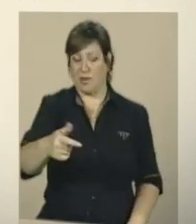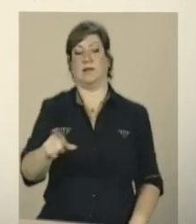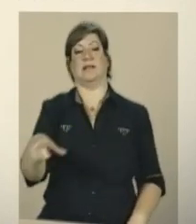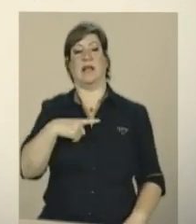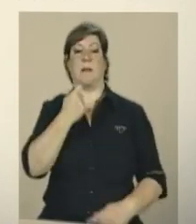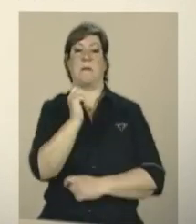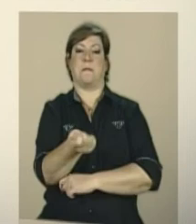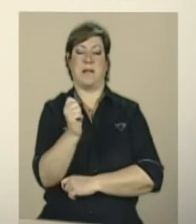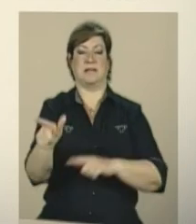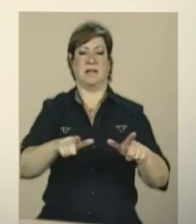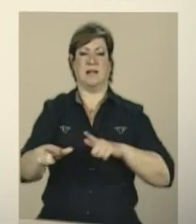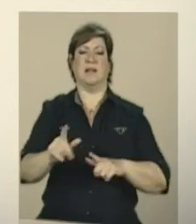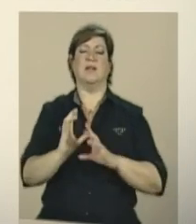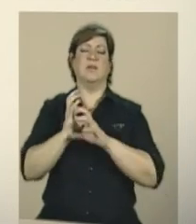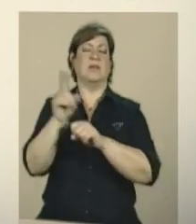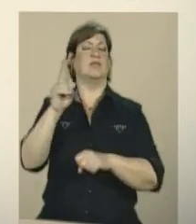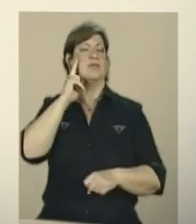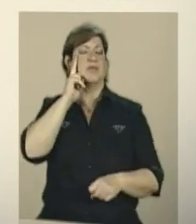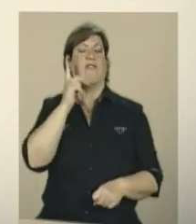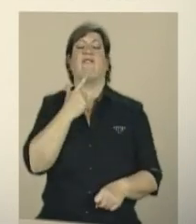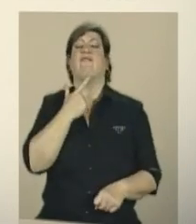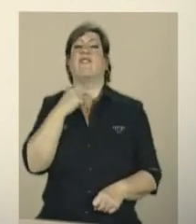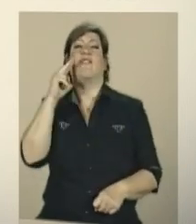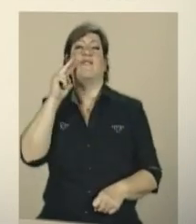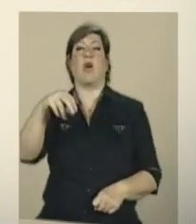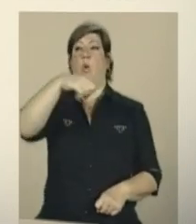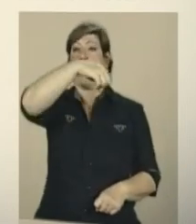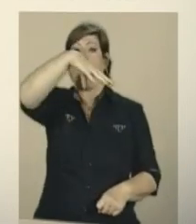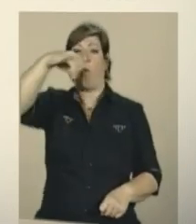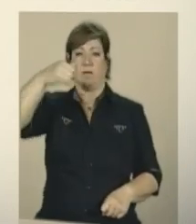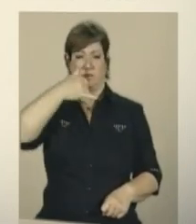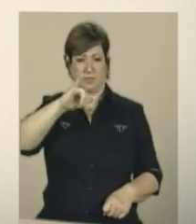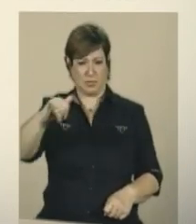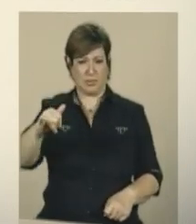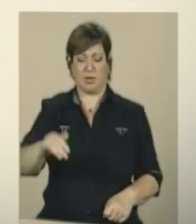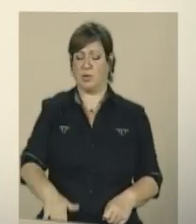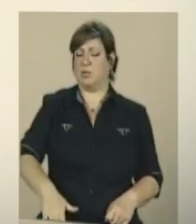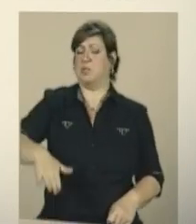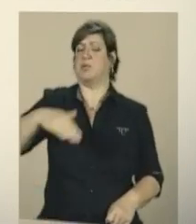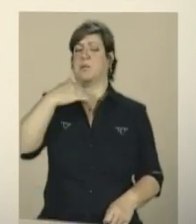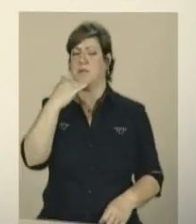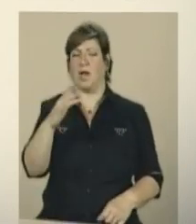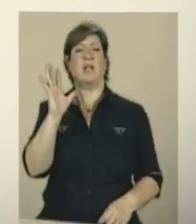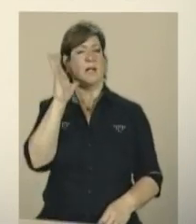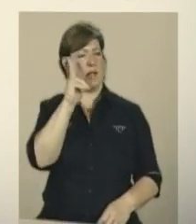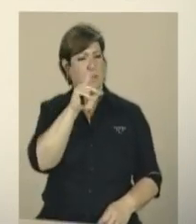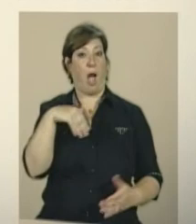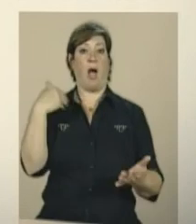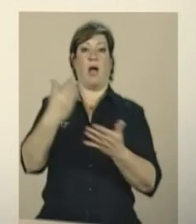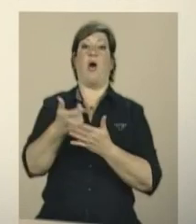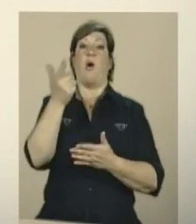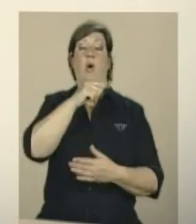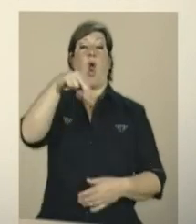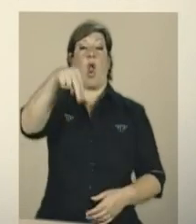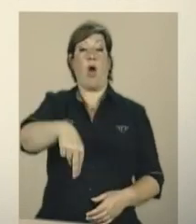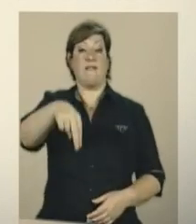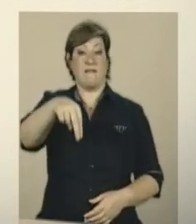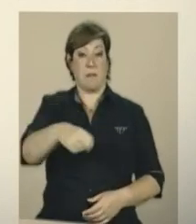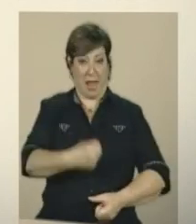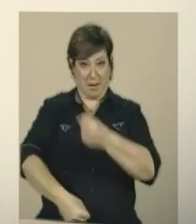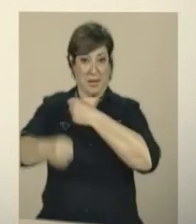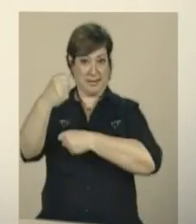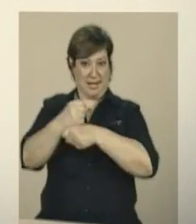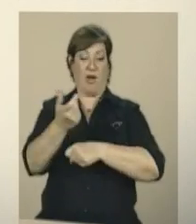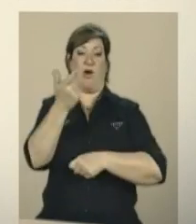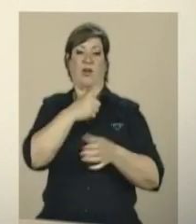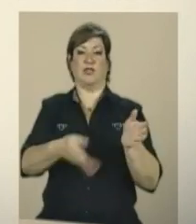grande parte da vida sonhando com o dia da chegada da Luz elétrica esse dia Demorou mas chegou em novembro do ano passado quando